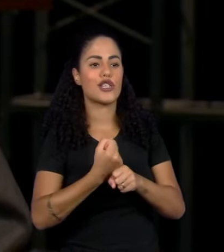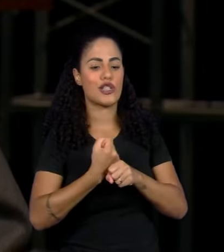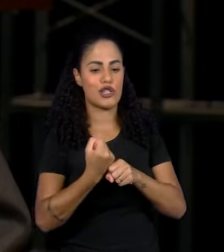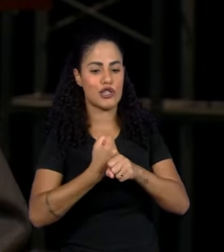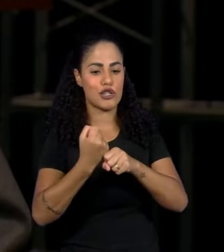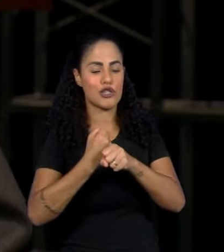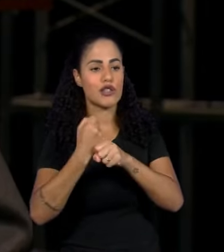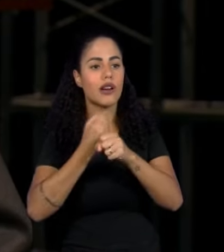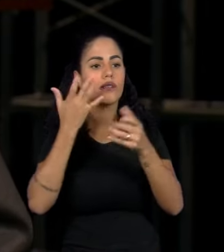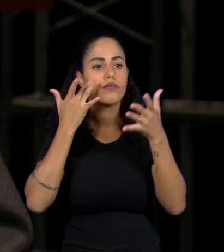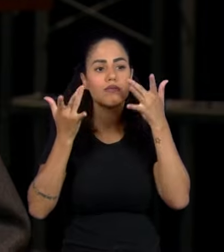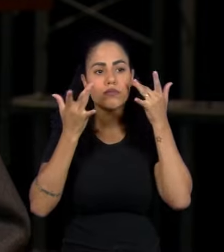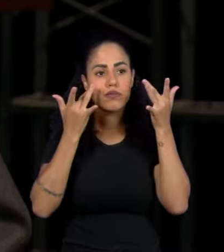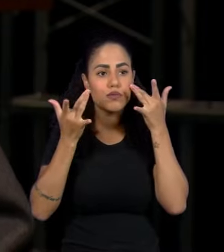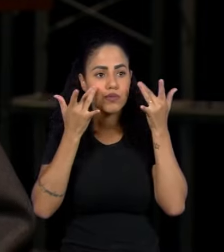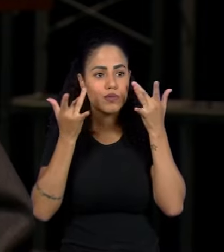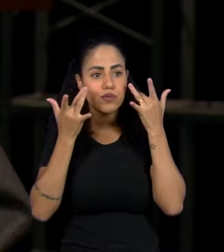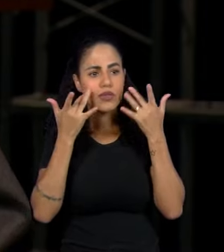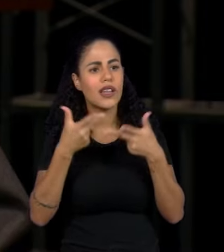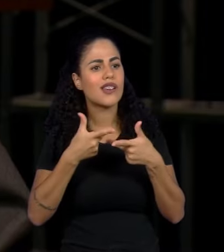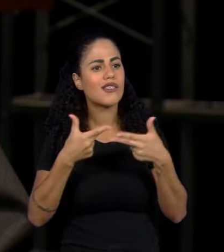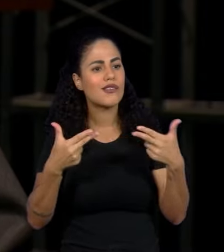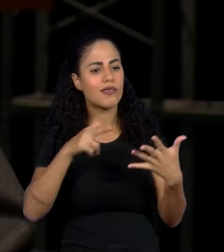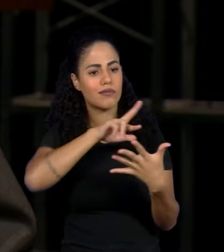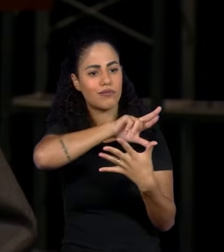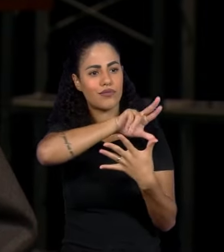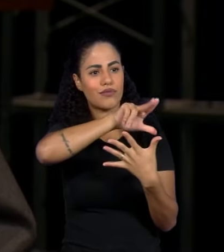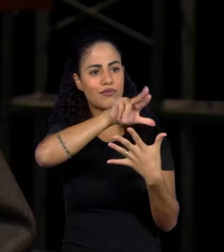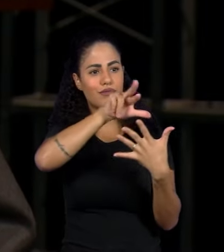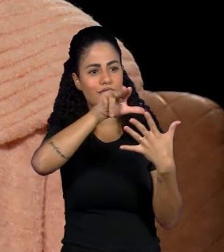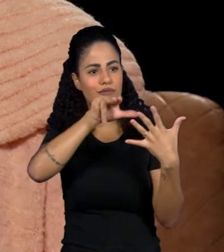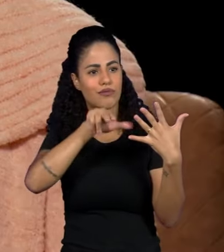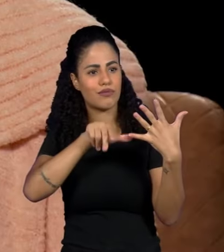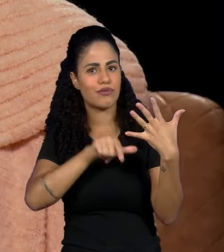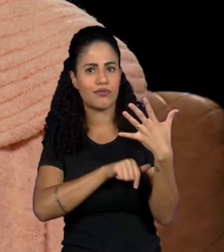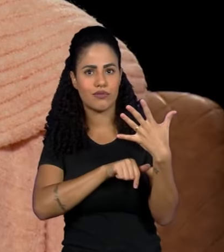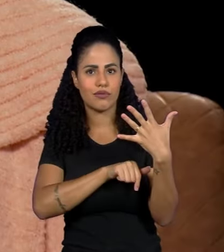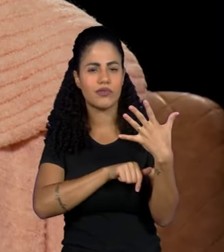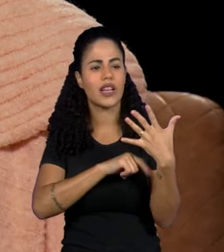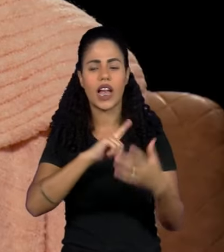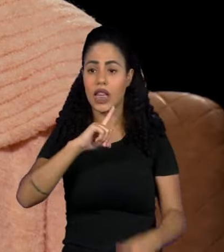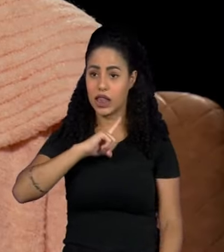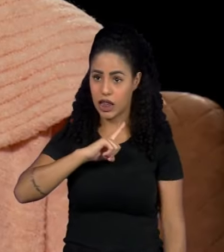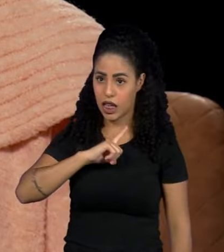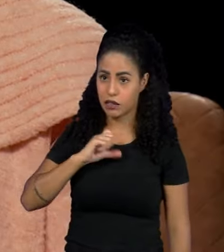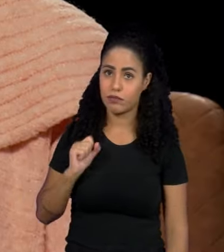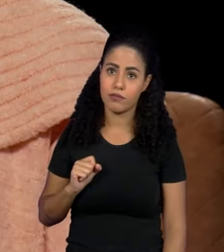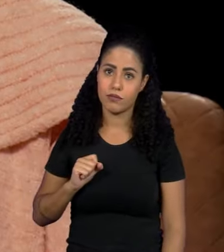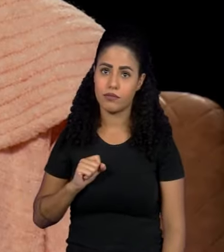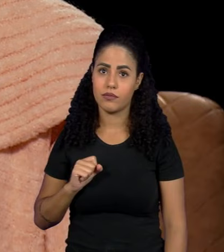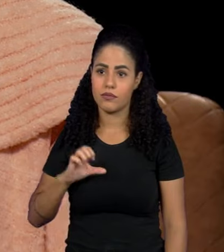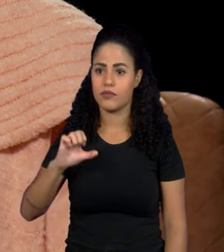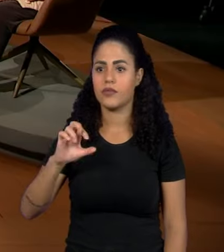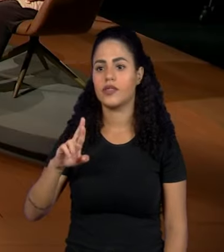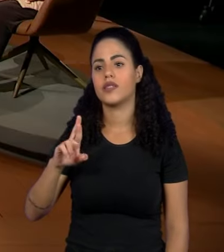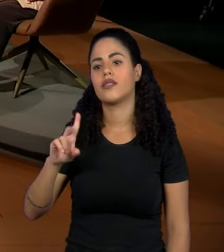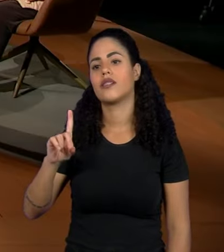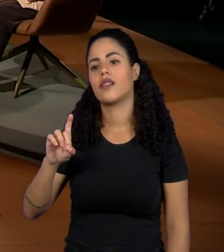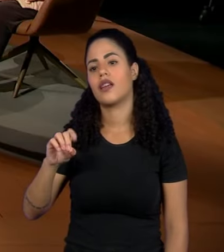né? Entre eles Electra, de Sófocles, Cinderela do Petróleo. Outro Ser de Luz, Glauce Rocha.